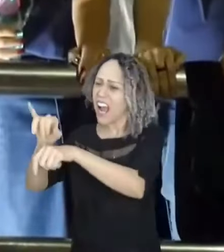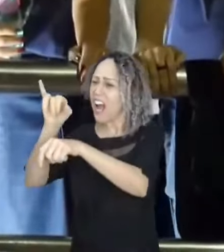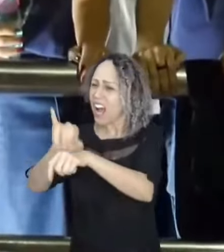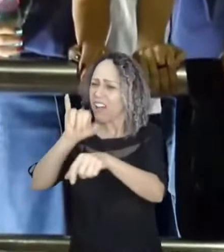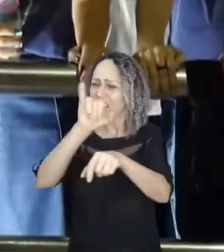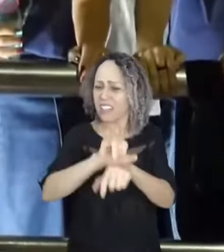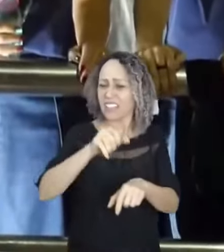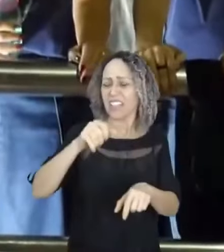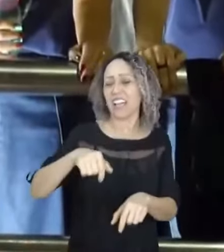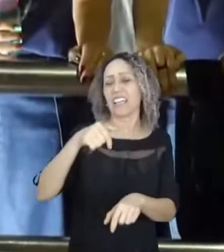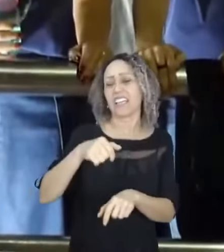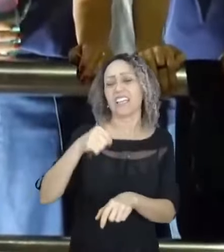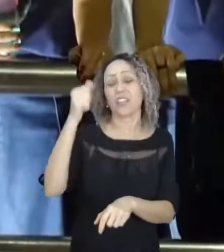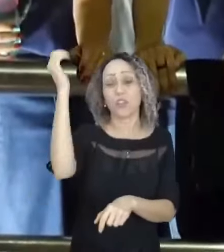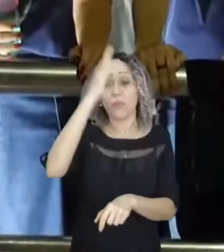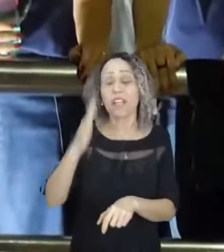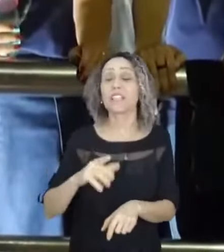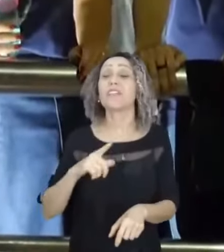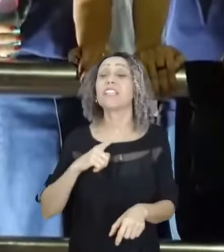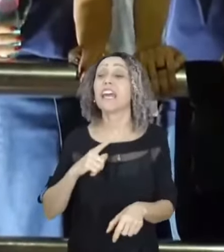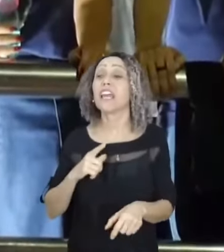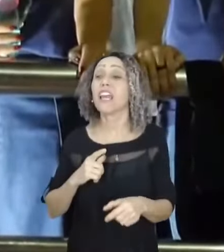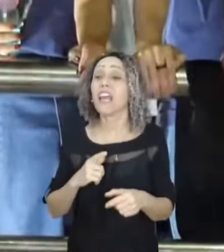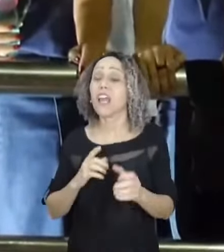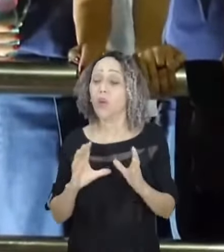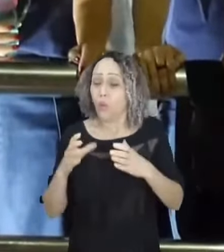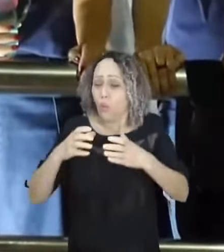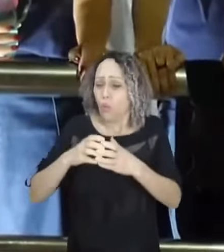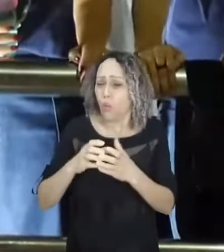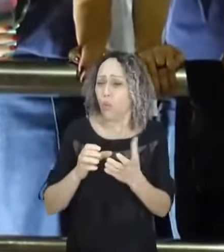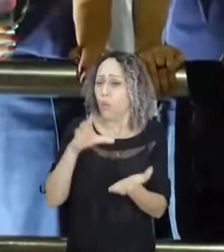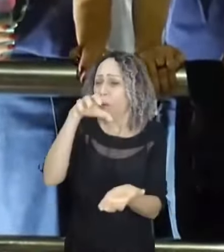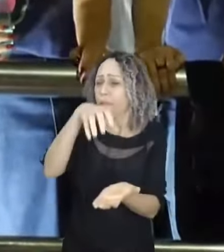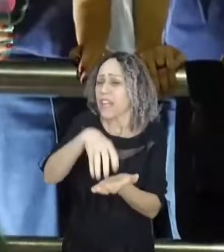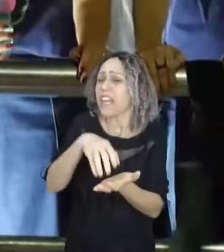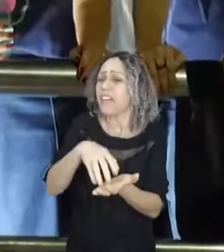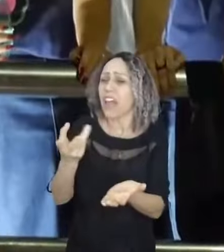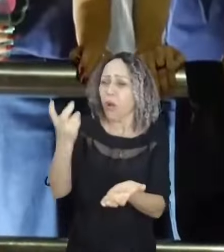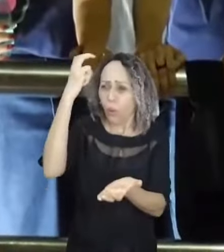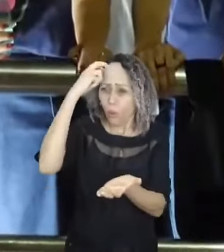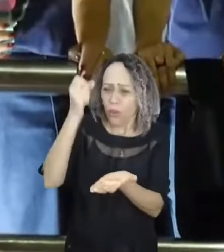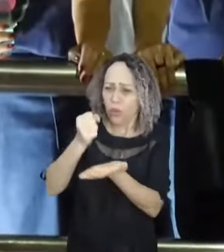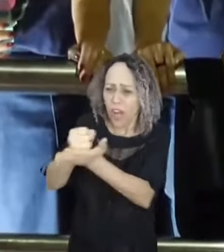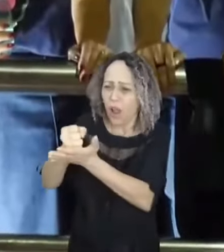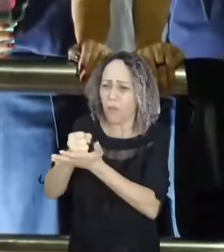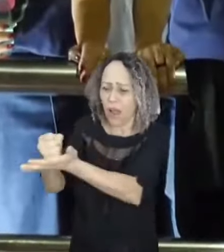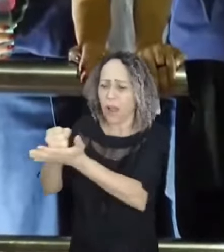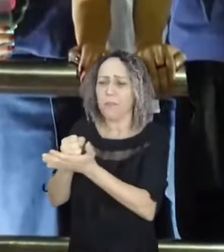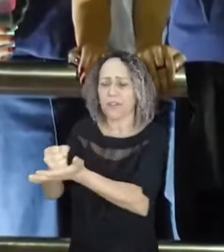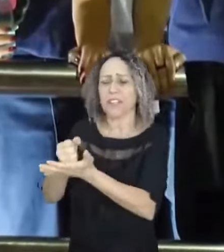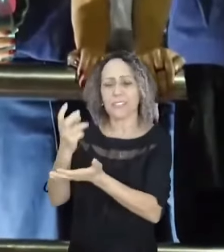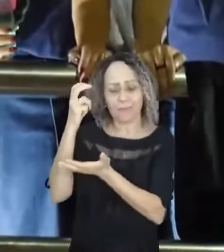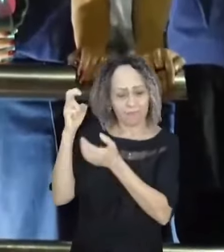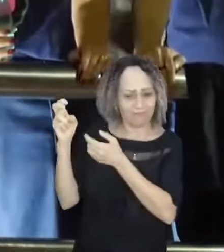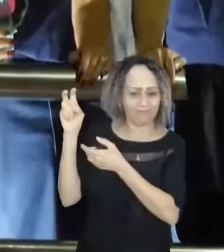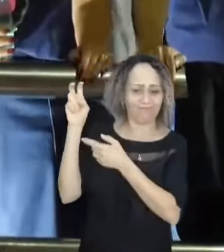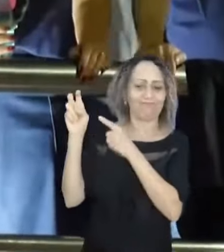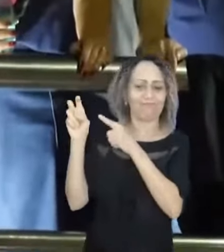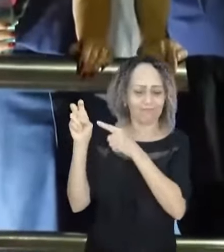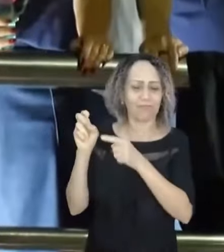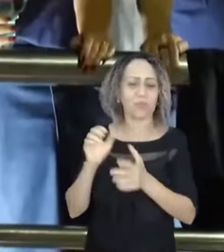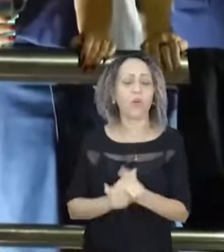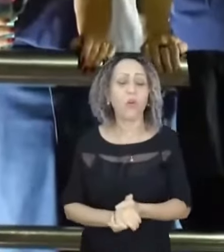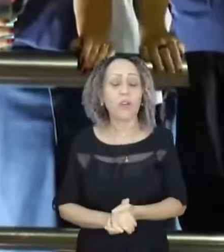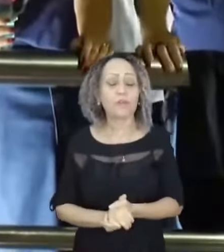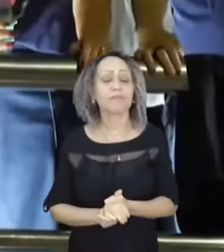haver um comitê cultural para que a gente possa nacionalizar a cultura e voltar com os pontos de cultura.